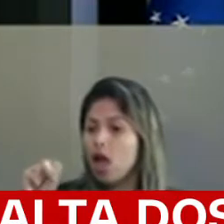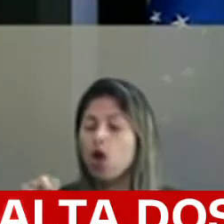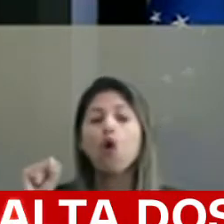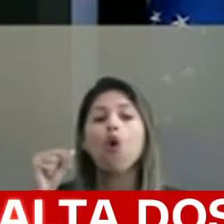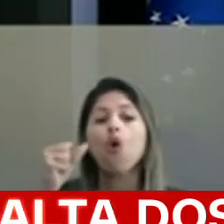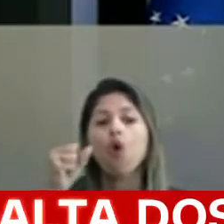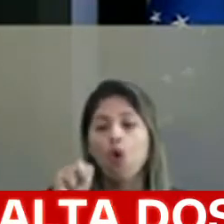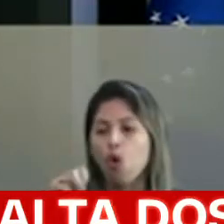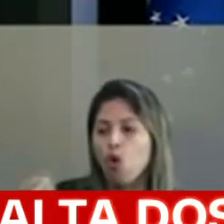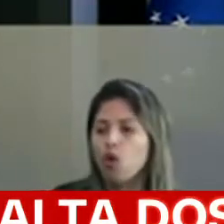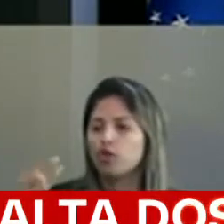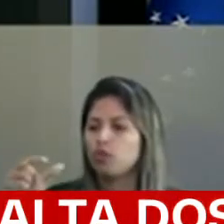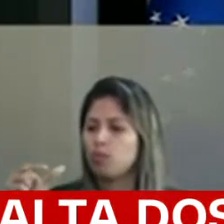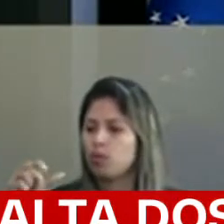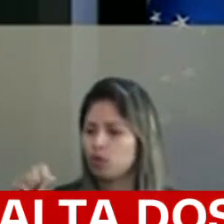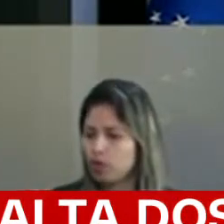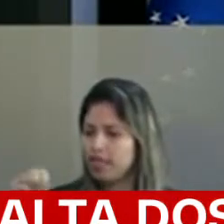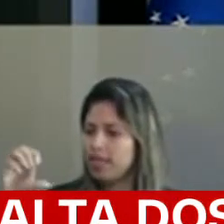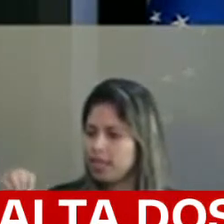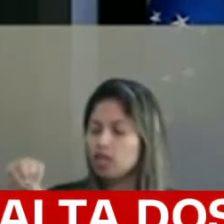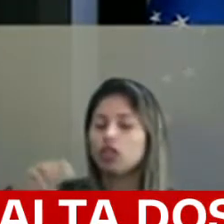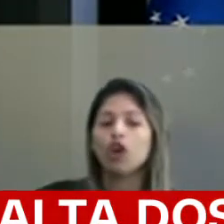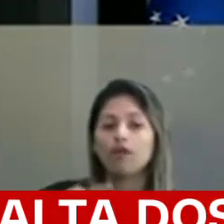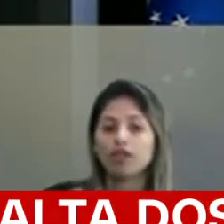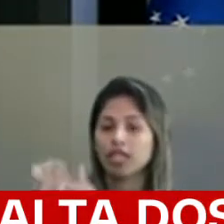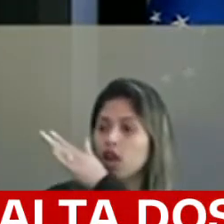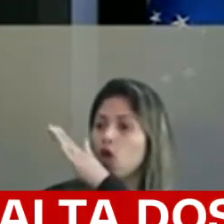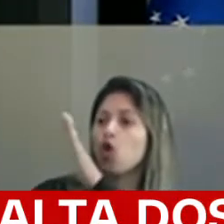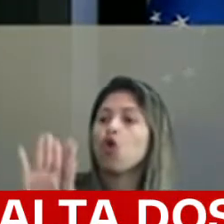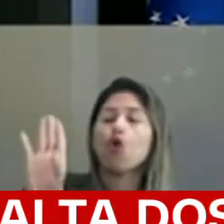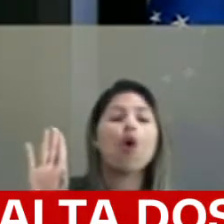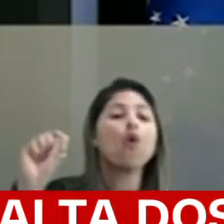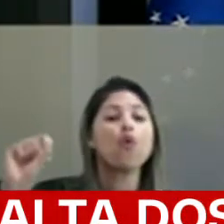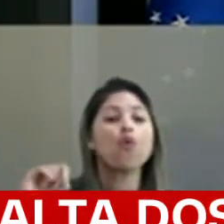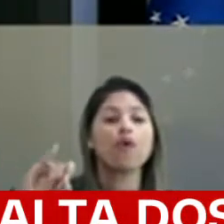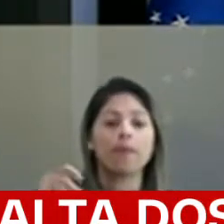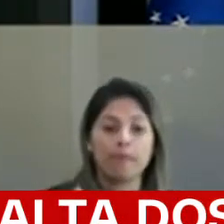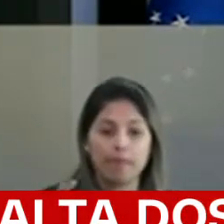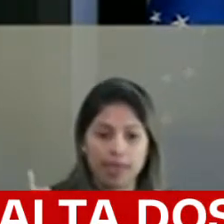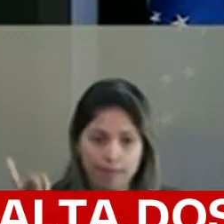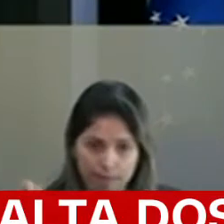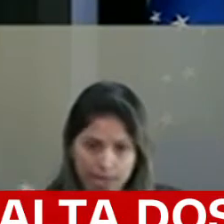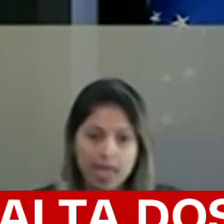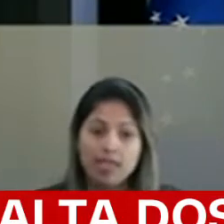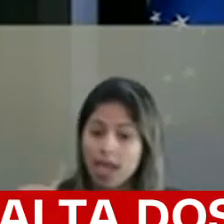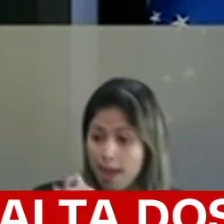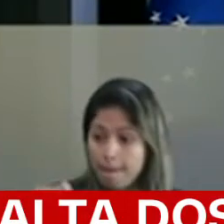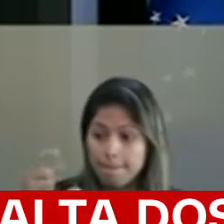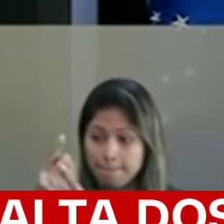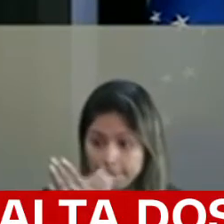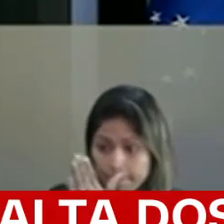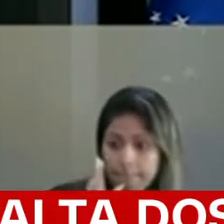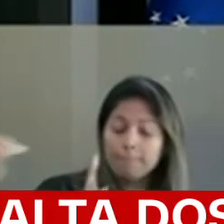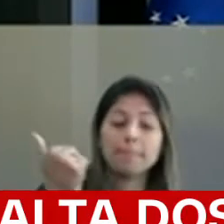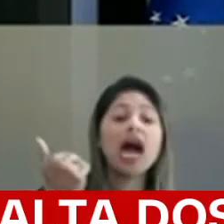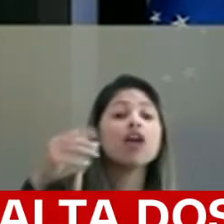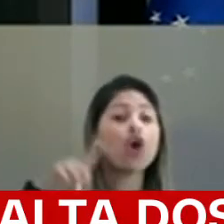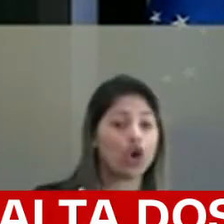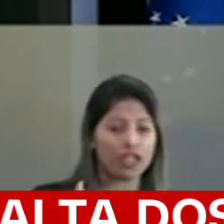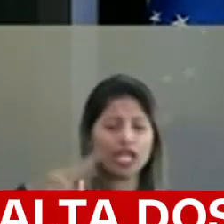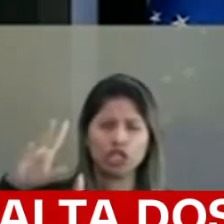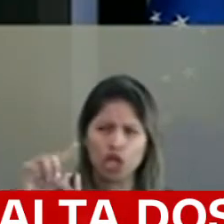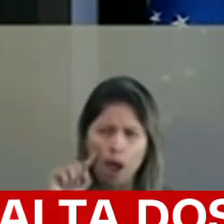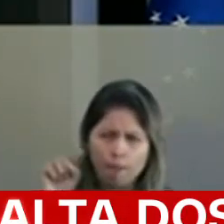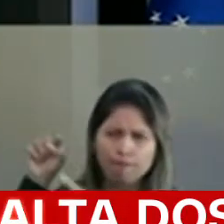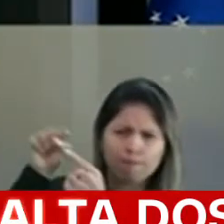8,89% e crescimento do PIB de 1,2%, que será maior. As projeções já estão indicando um crescimento de PIB